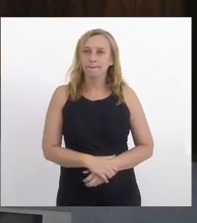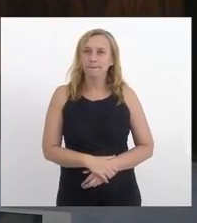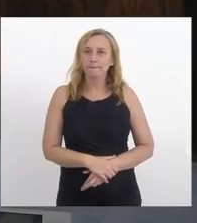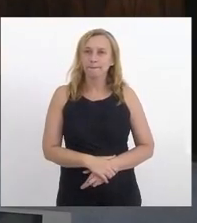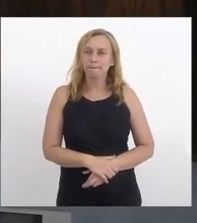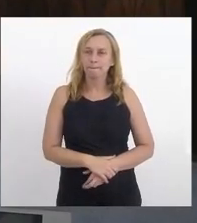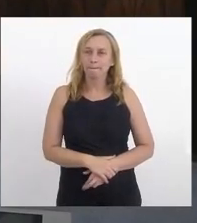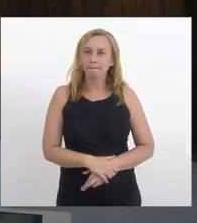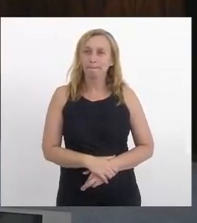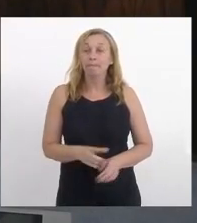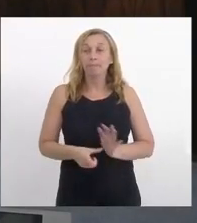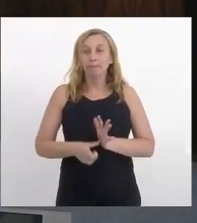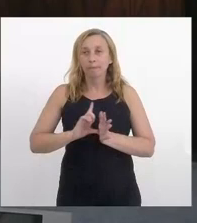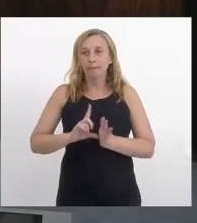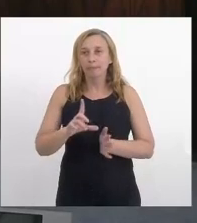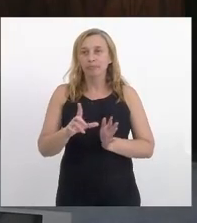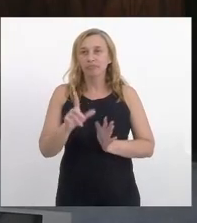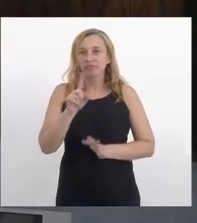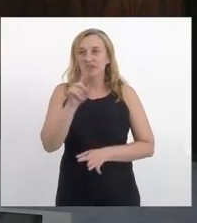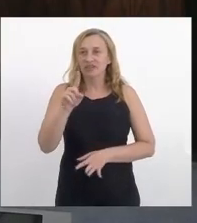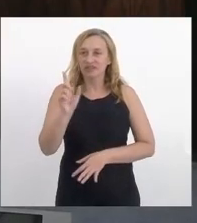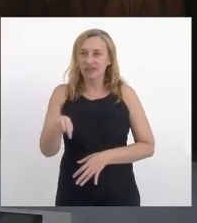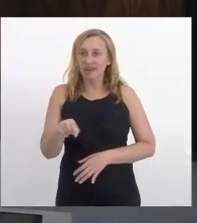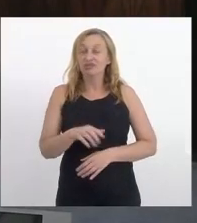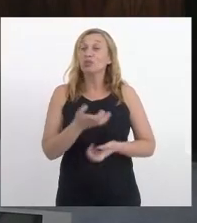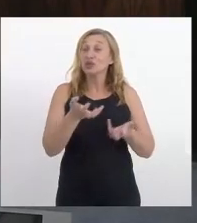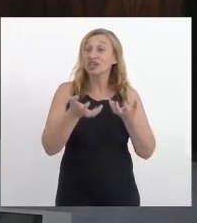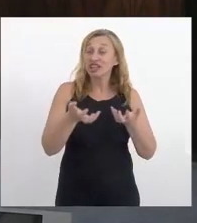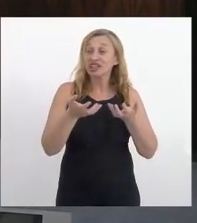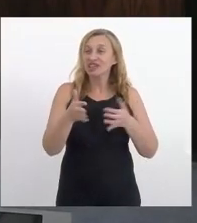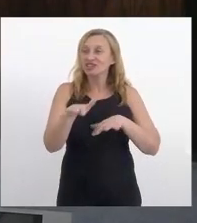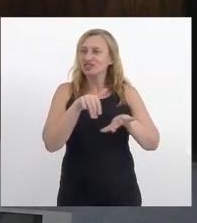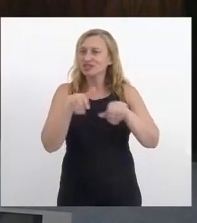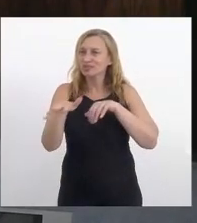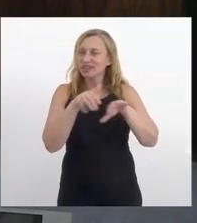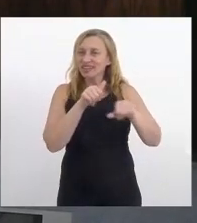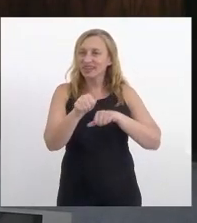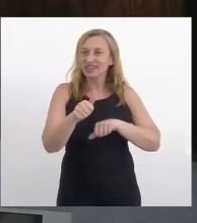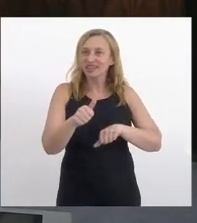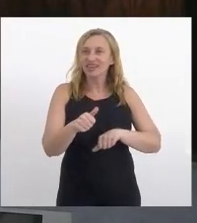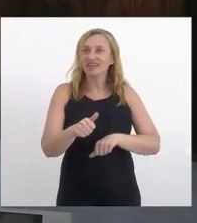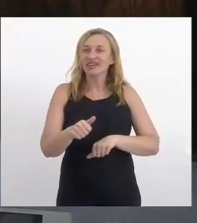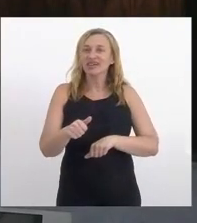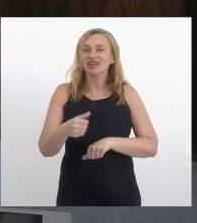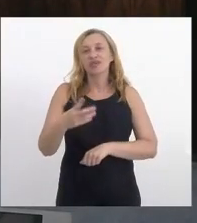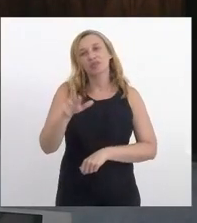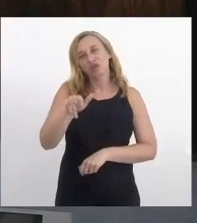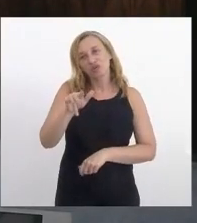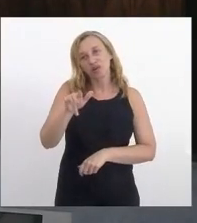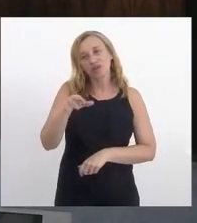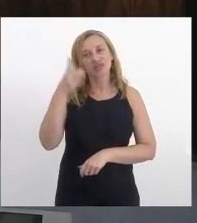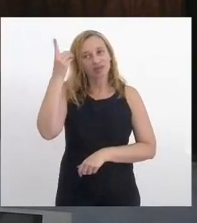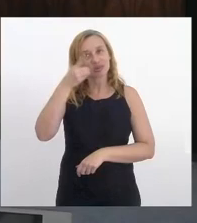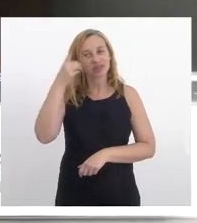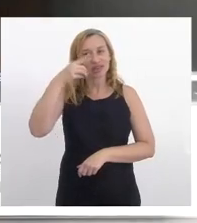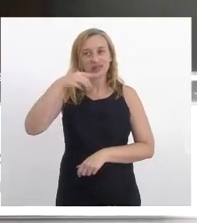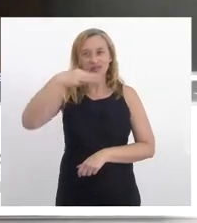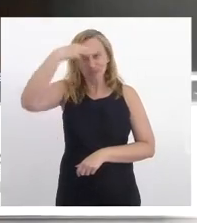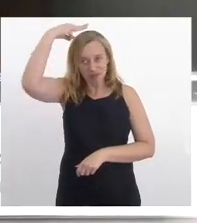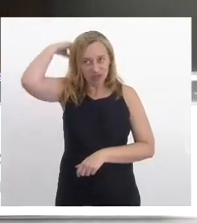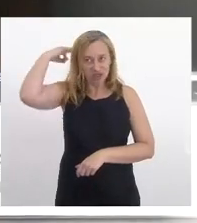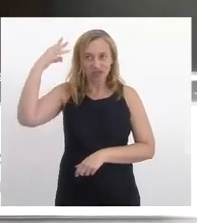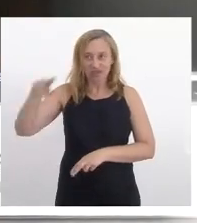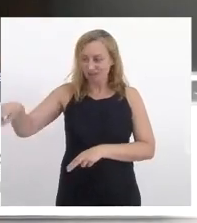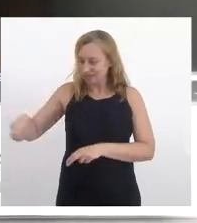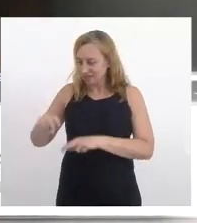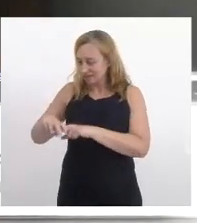Boa tarde. Antes, porém, Zé, um instante só. Queria chamar, está presente, meu irmão, meu amigo, deputado Márcio Pacheco, para estar